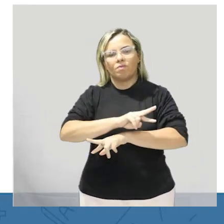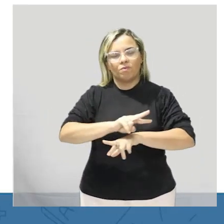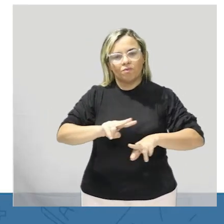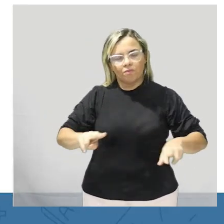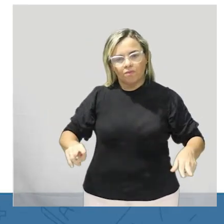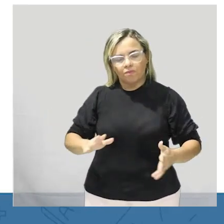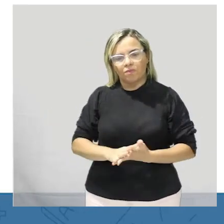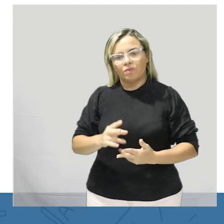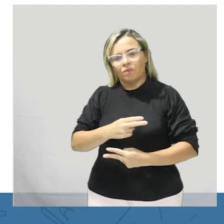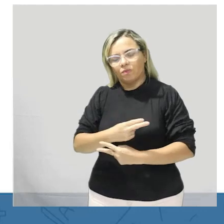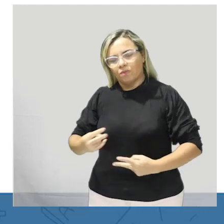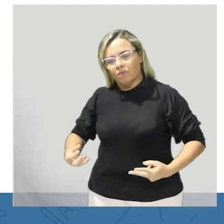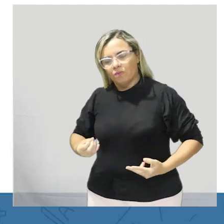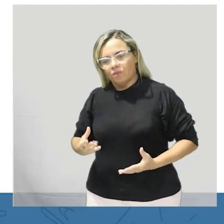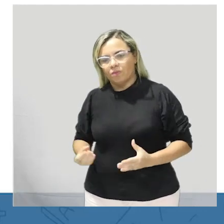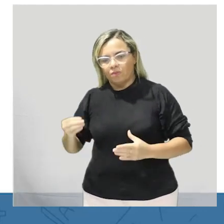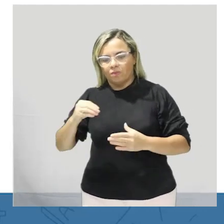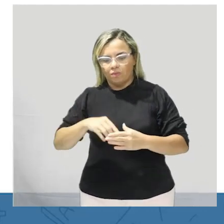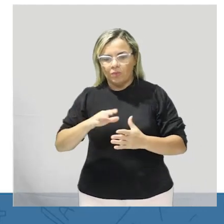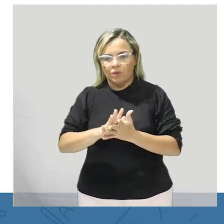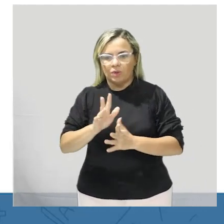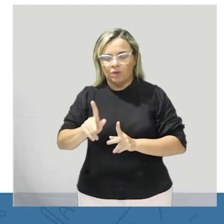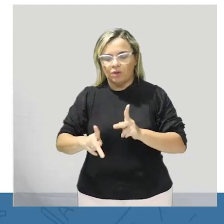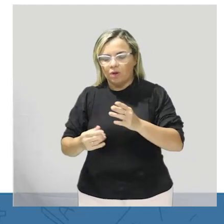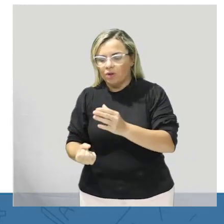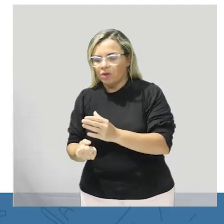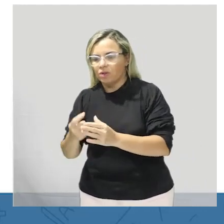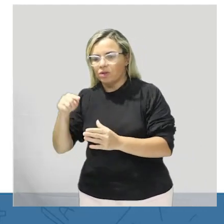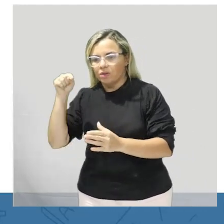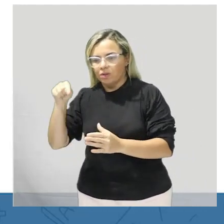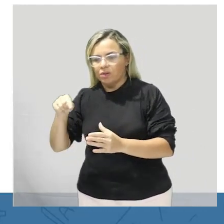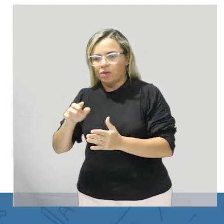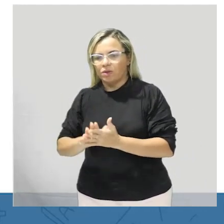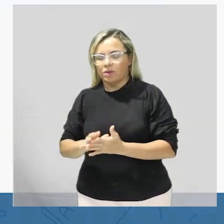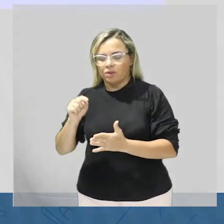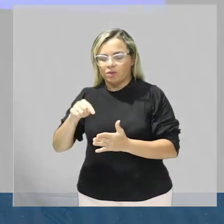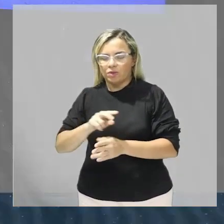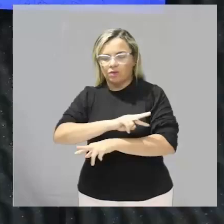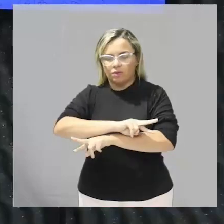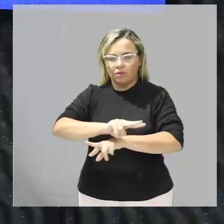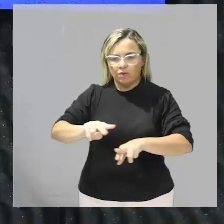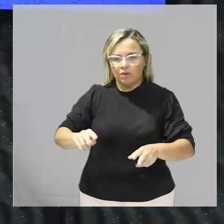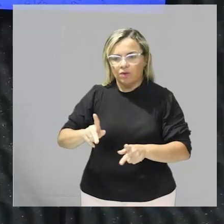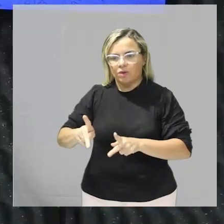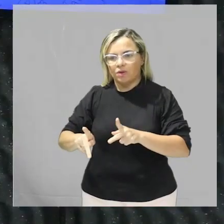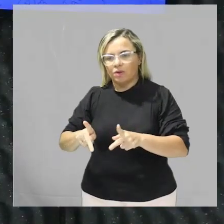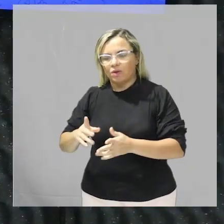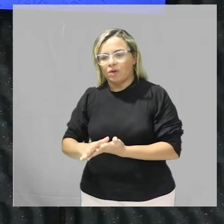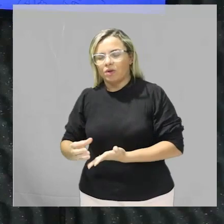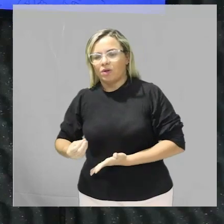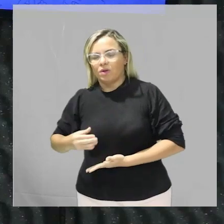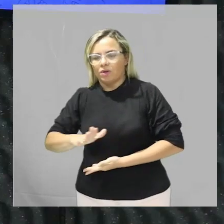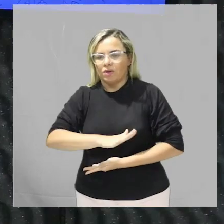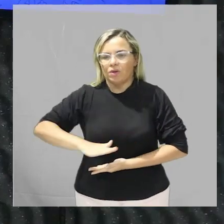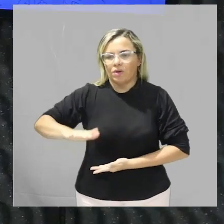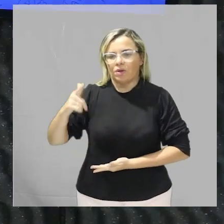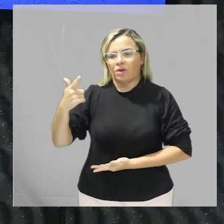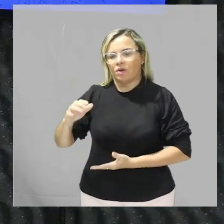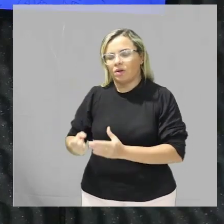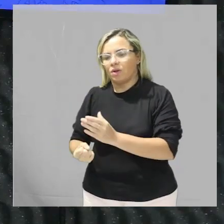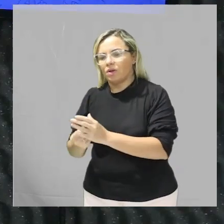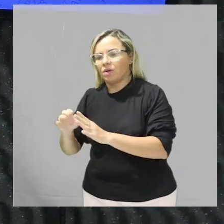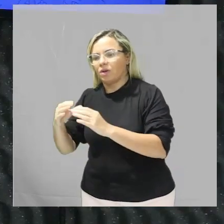organismos da mesma espécie formam uma população. Várias populações vivendo no mesmo espaço geográfico formam